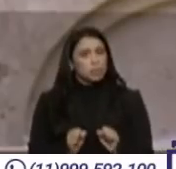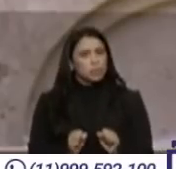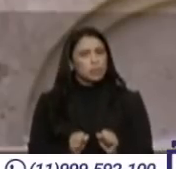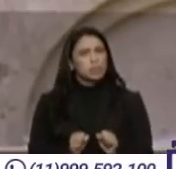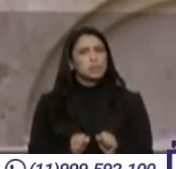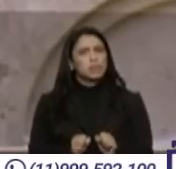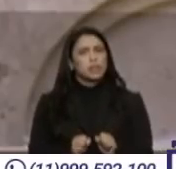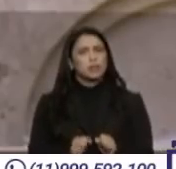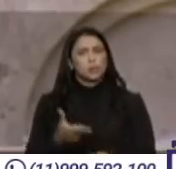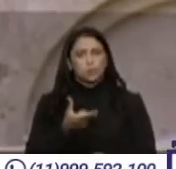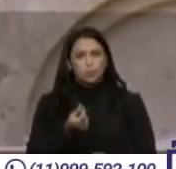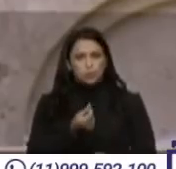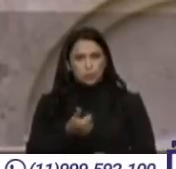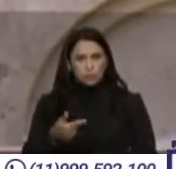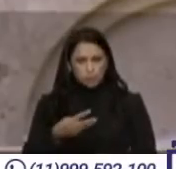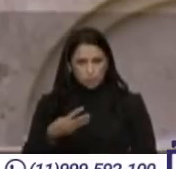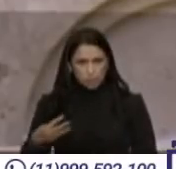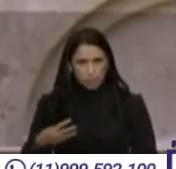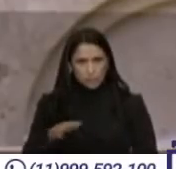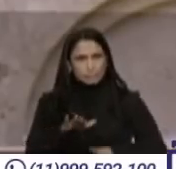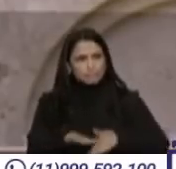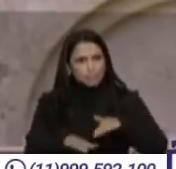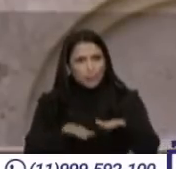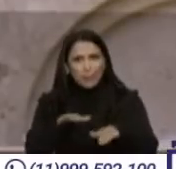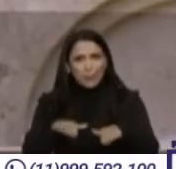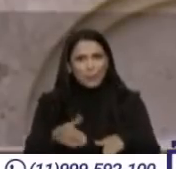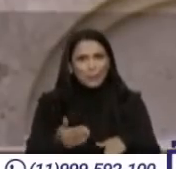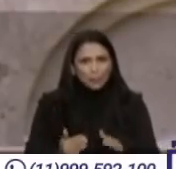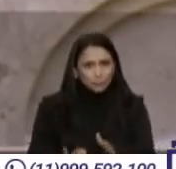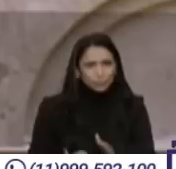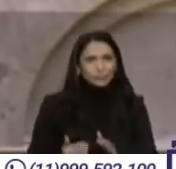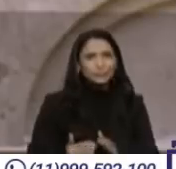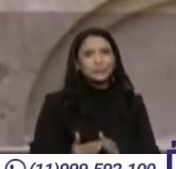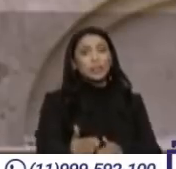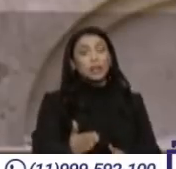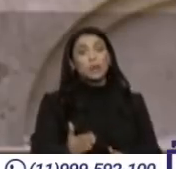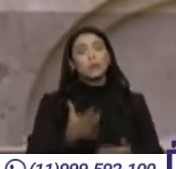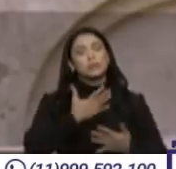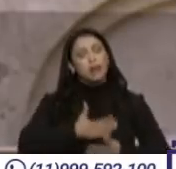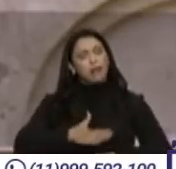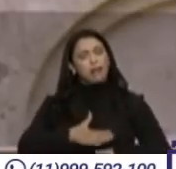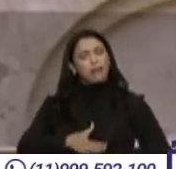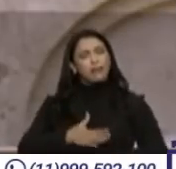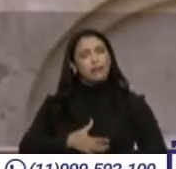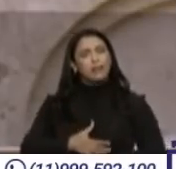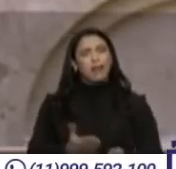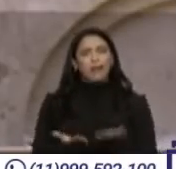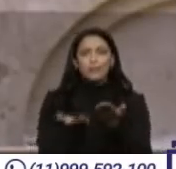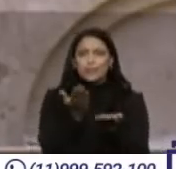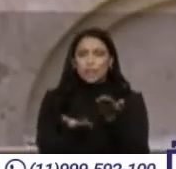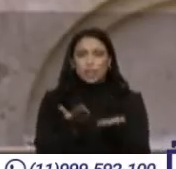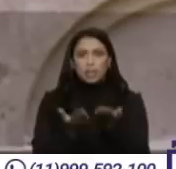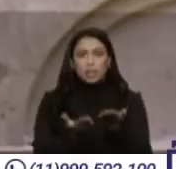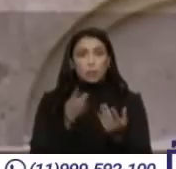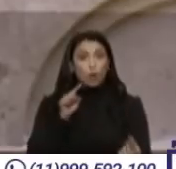caminhar em 2023 com serenidade e equilíbrio, cumprindo os